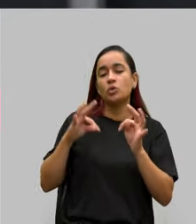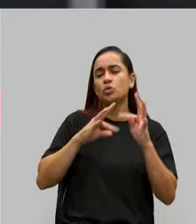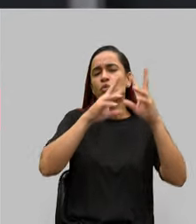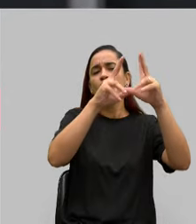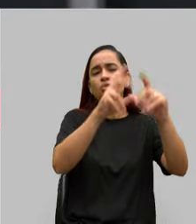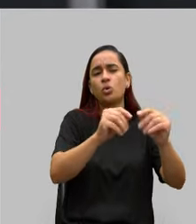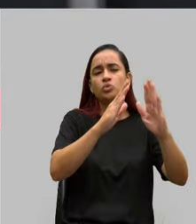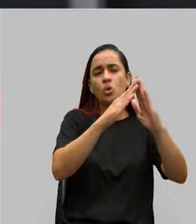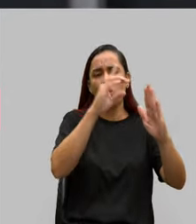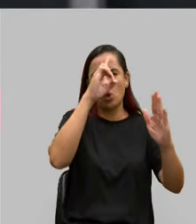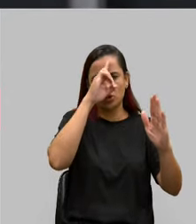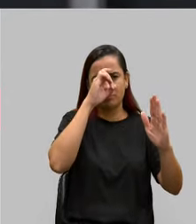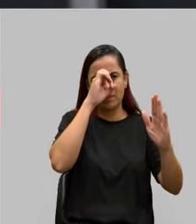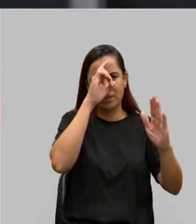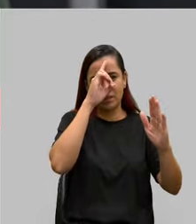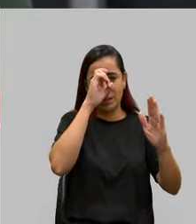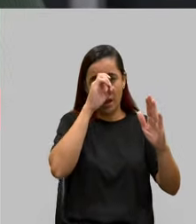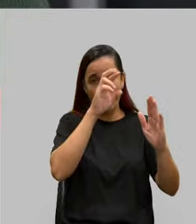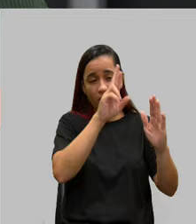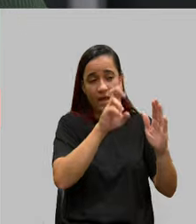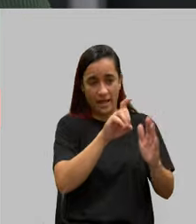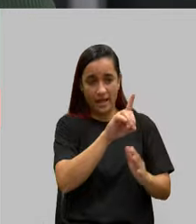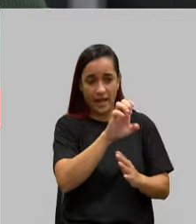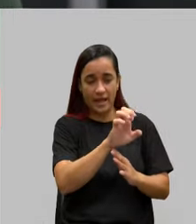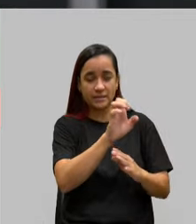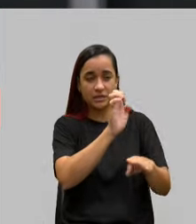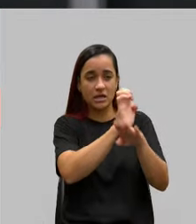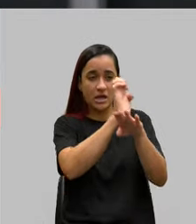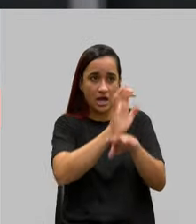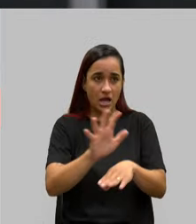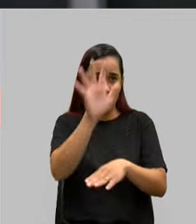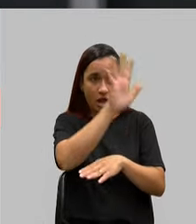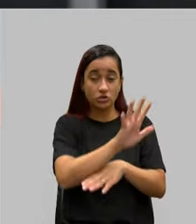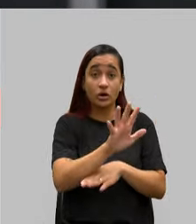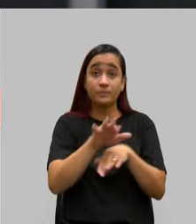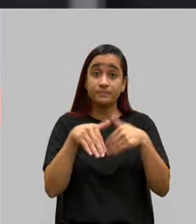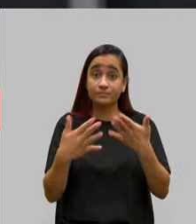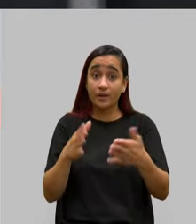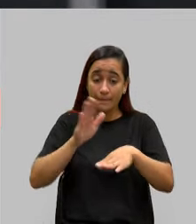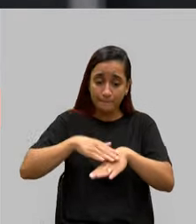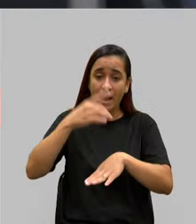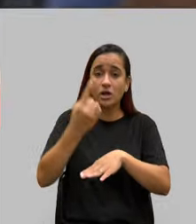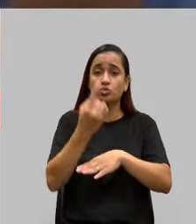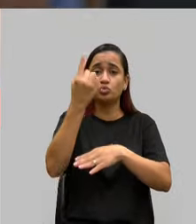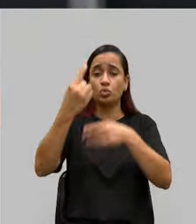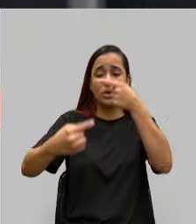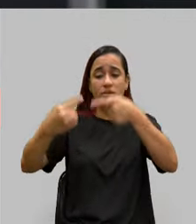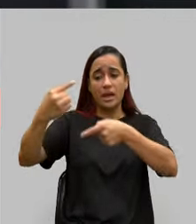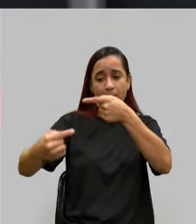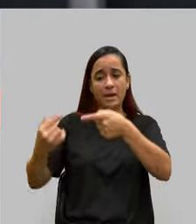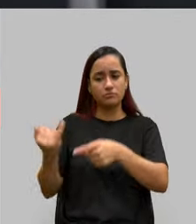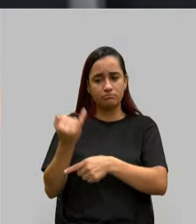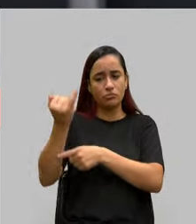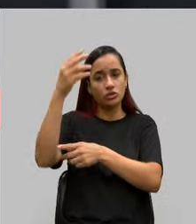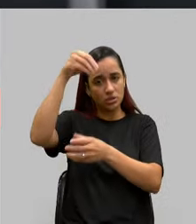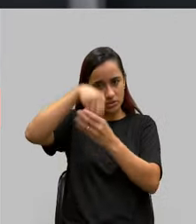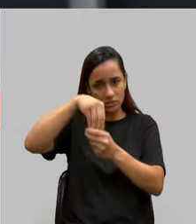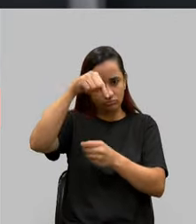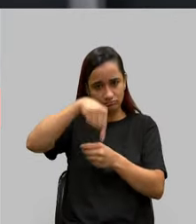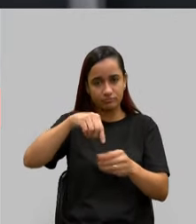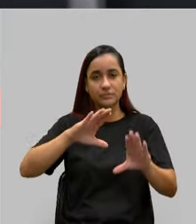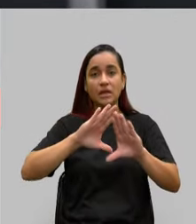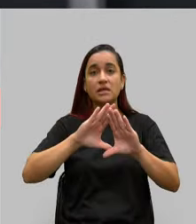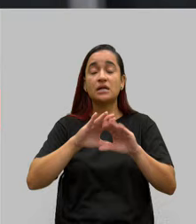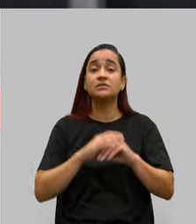fig e da rede dos hospitais regionais então é mais um debate importante nessa casa Legislativa né